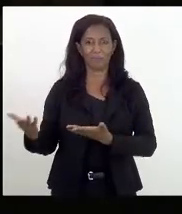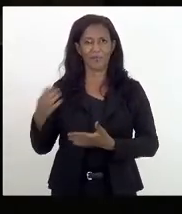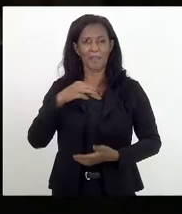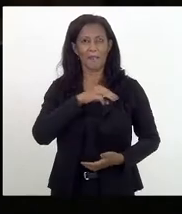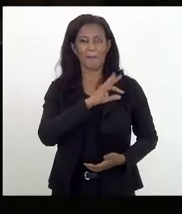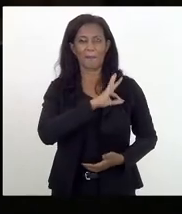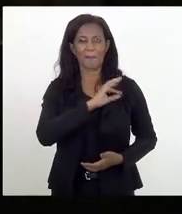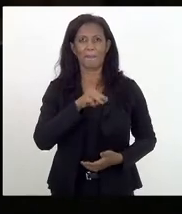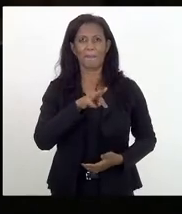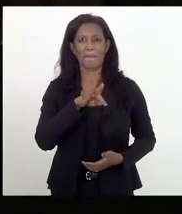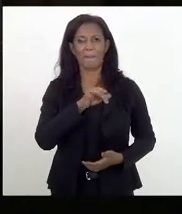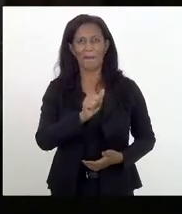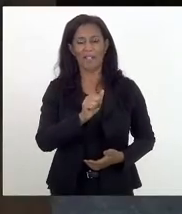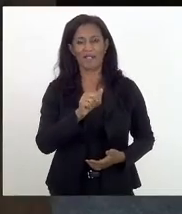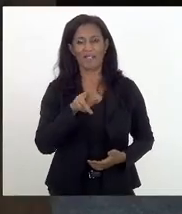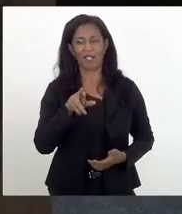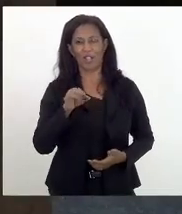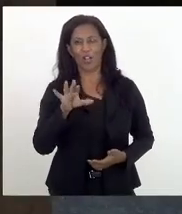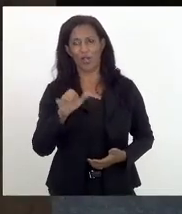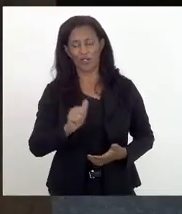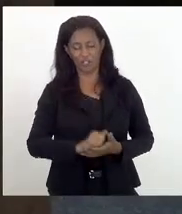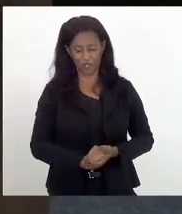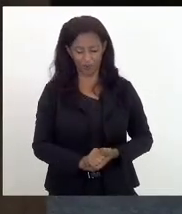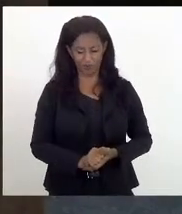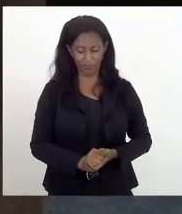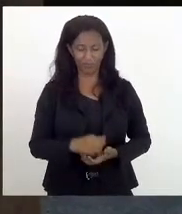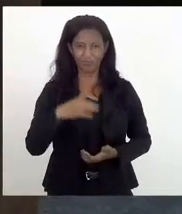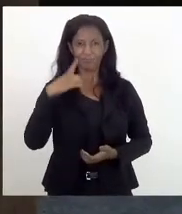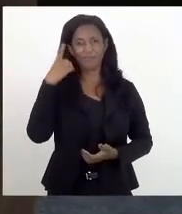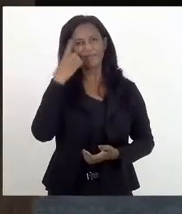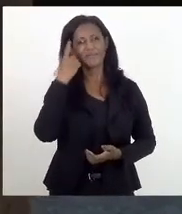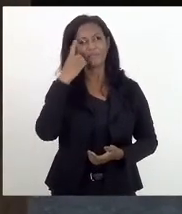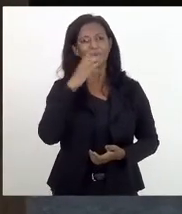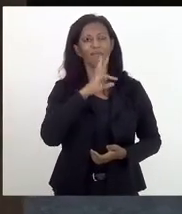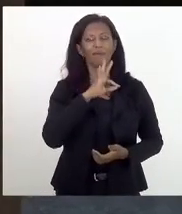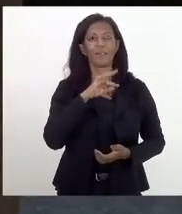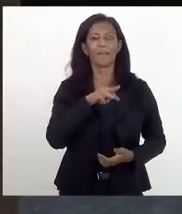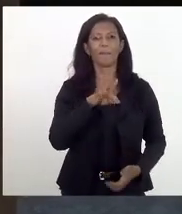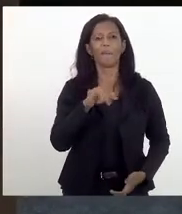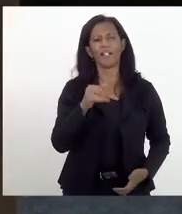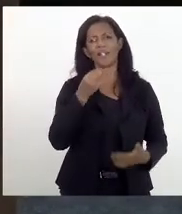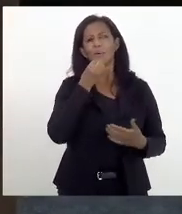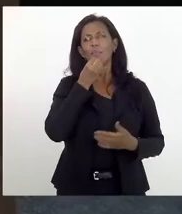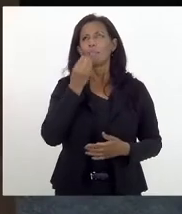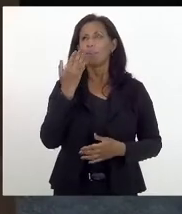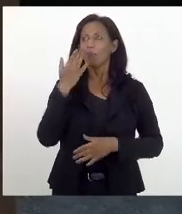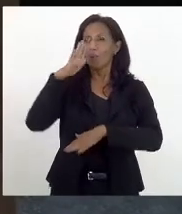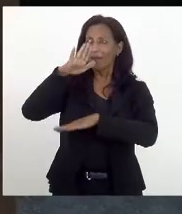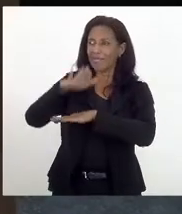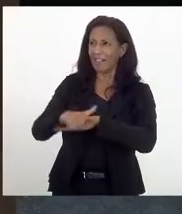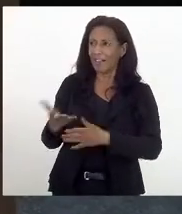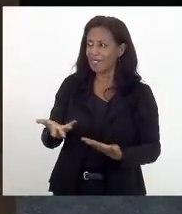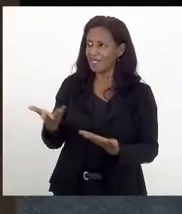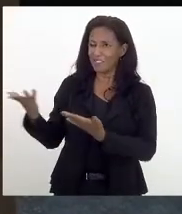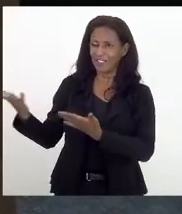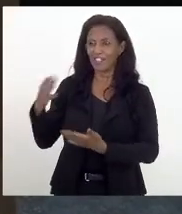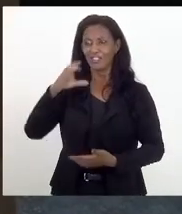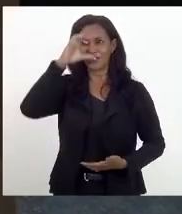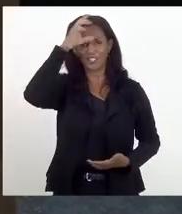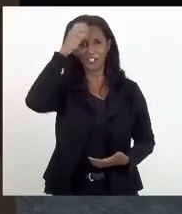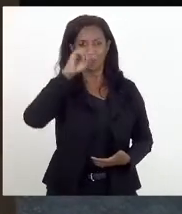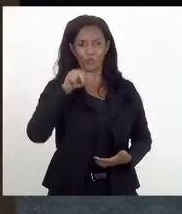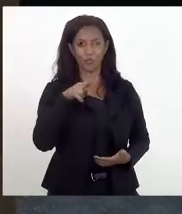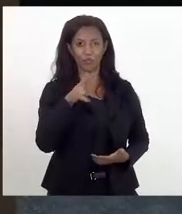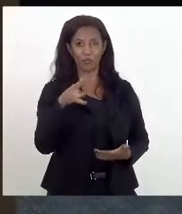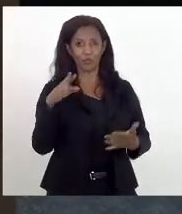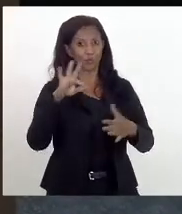Martha Rocha Deputado Elmar Coelho Boa tarde Boa tarde a nossa presidente em exercício o deputado a tia